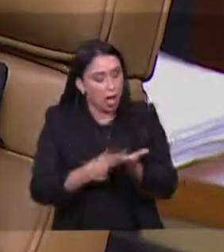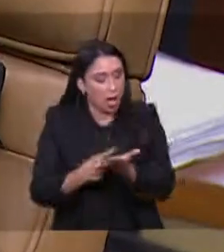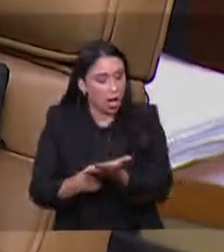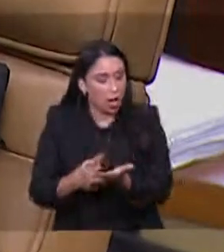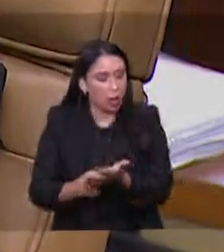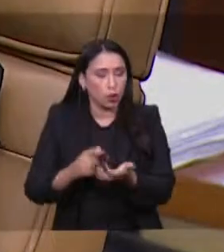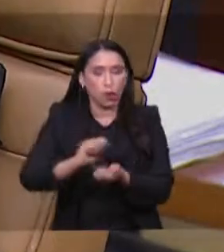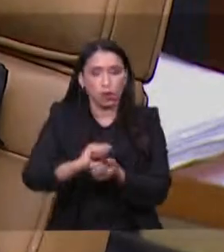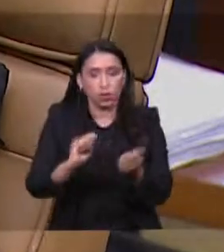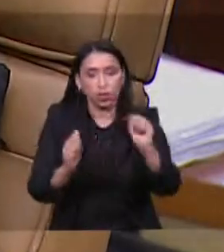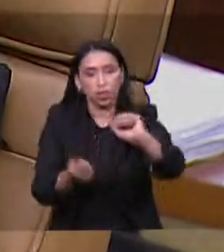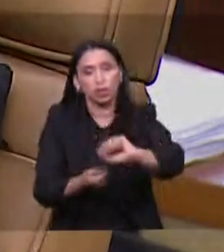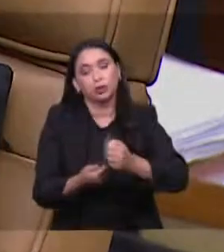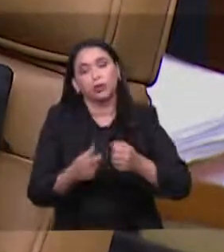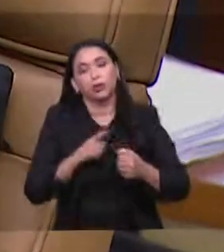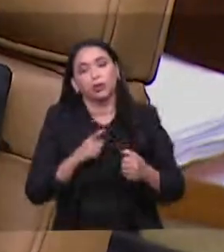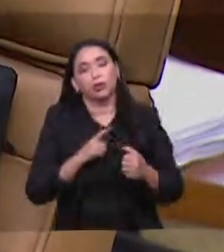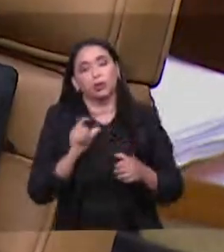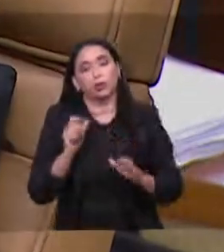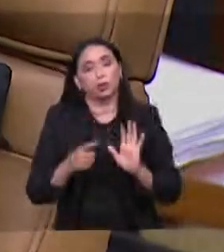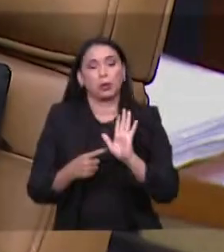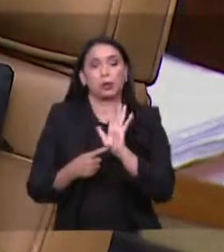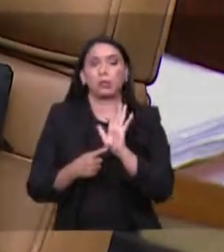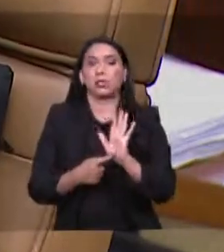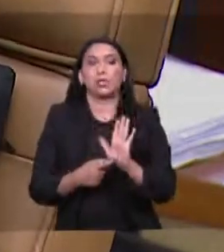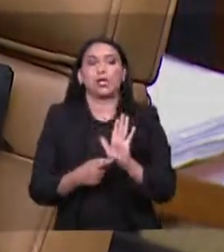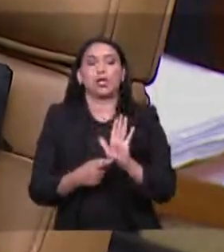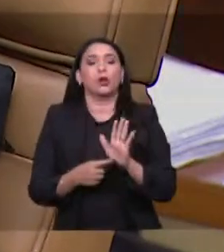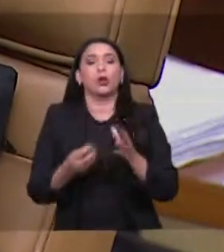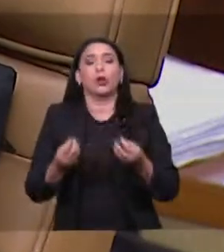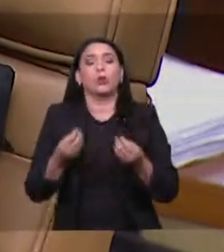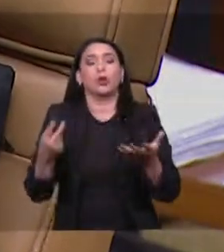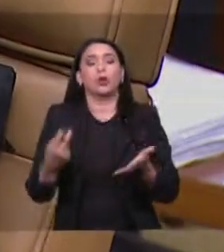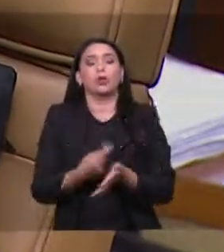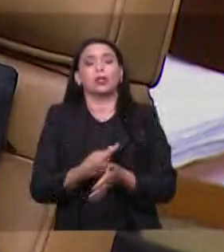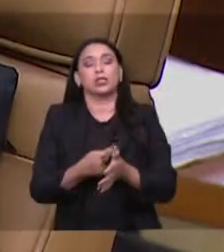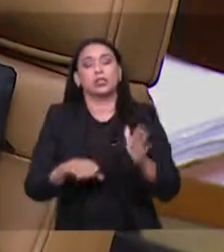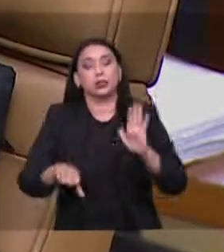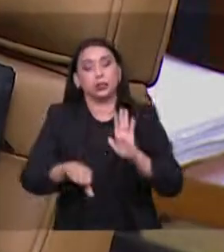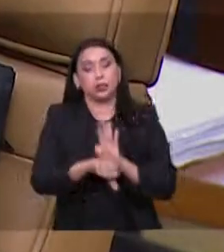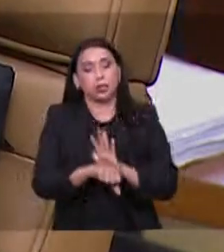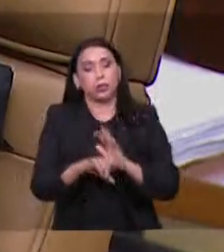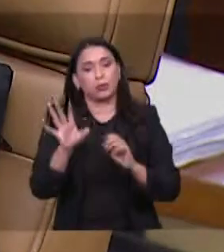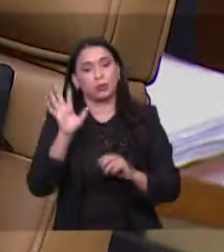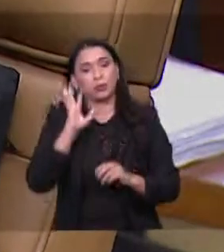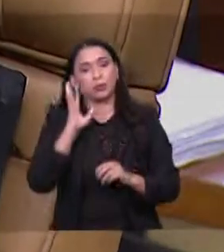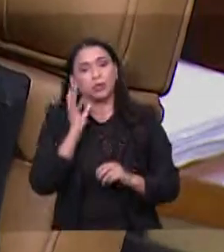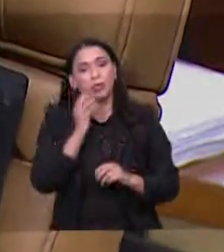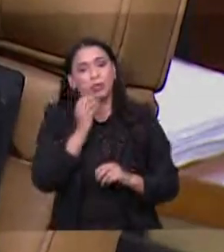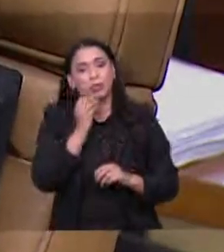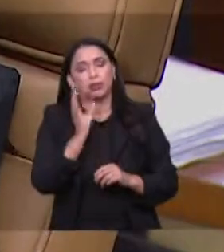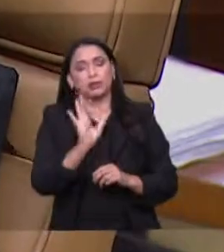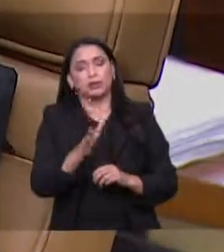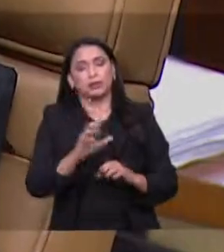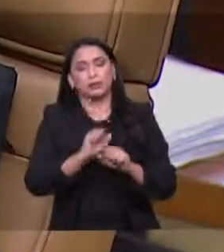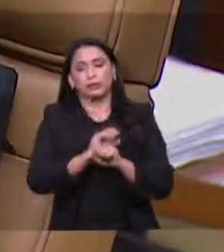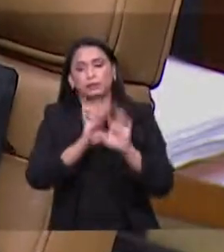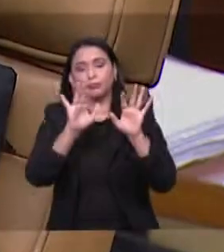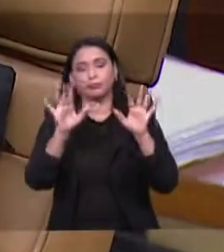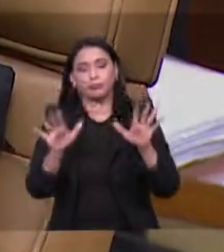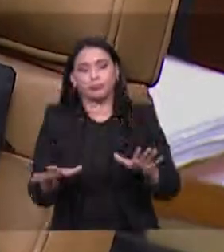para fazer um espetáculo do crime, como o ministro Dias Toffoli esclareceu e citou exemplo,